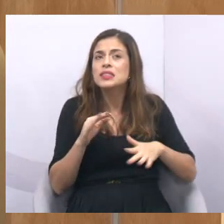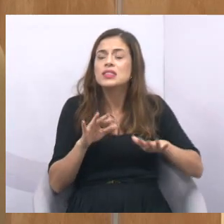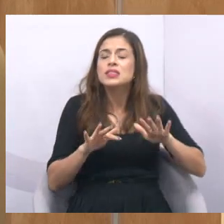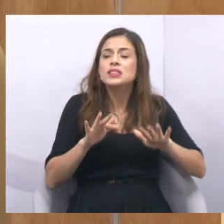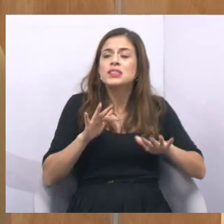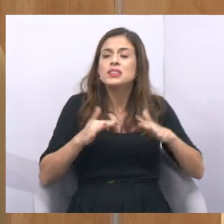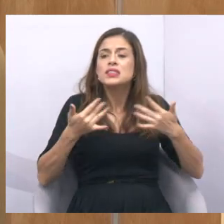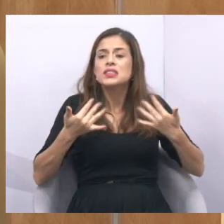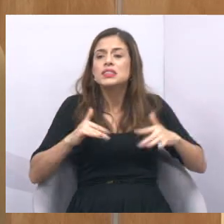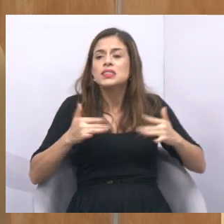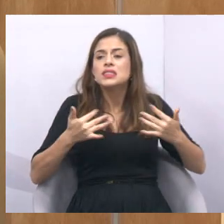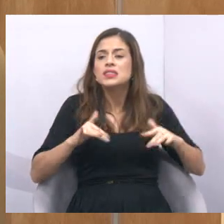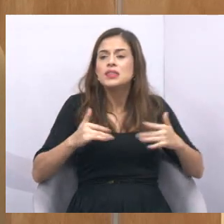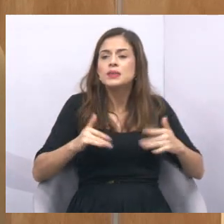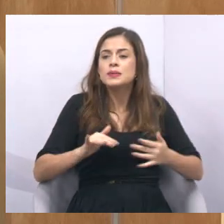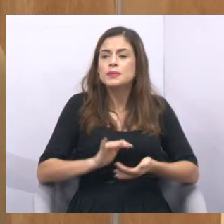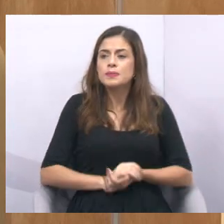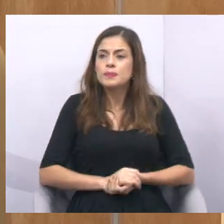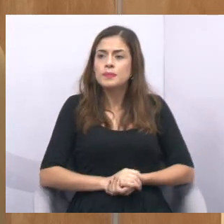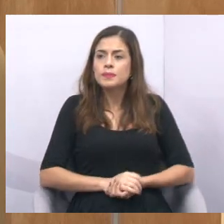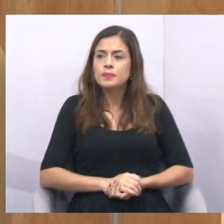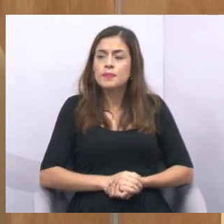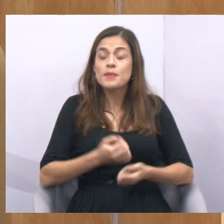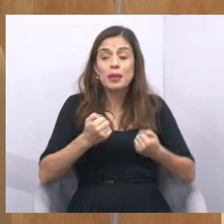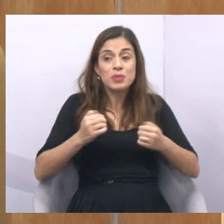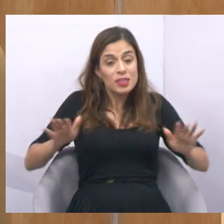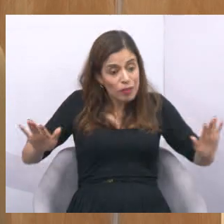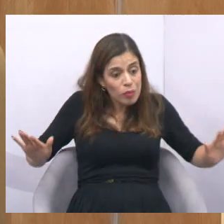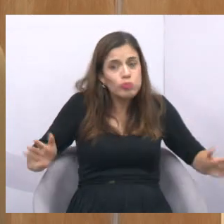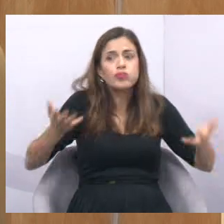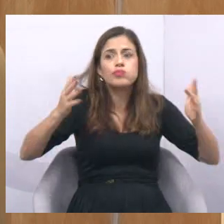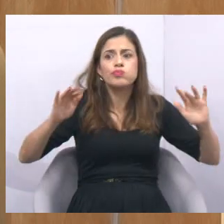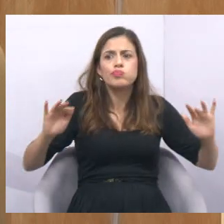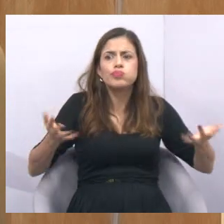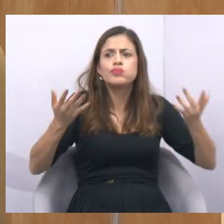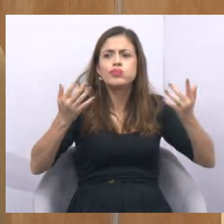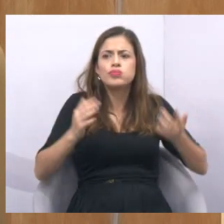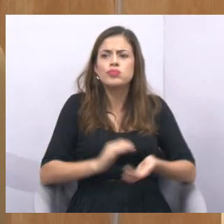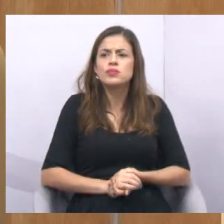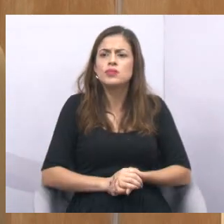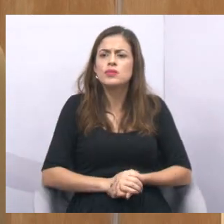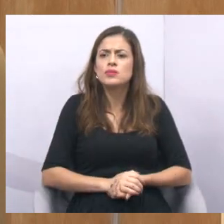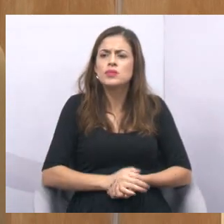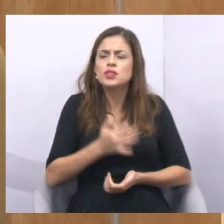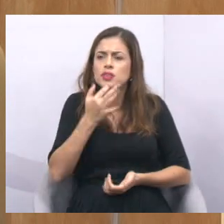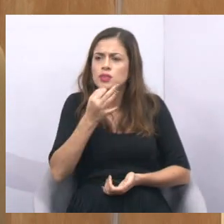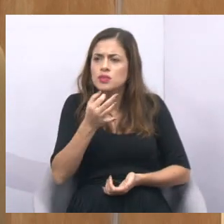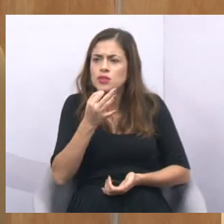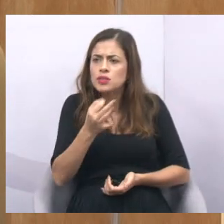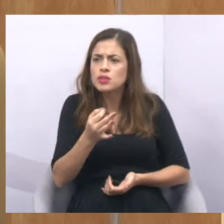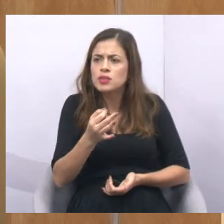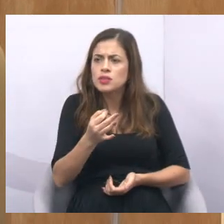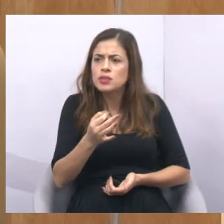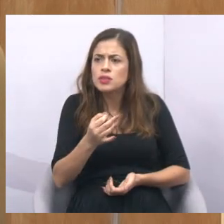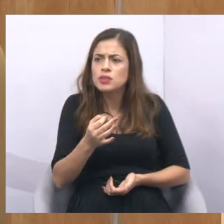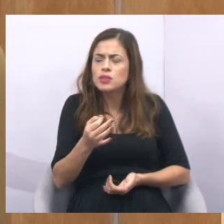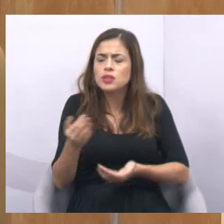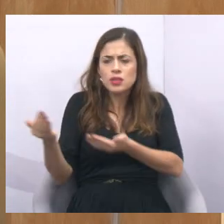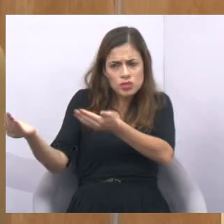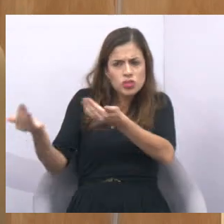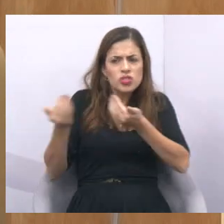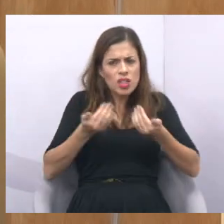situação que tinha que ter um empurrão. E eu sugeri que nós trouxéssemos o Marcel para o Monte